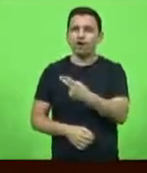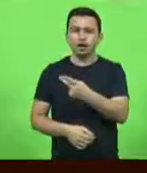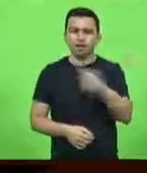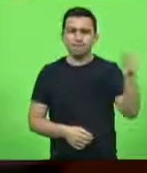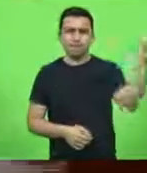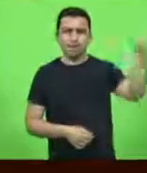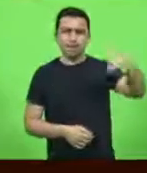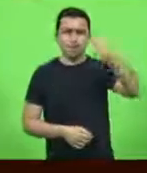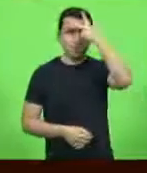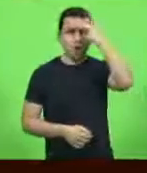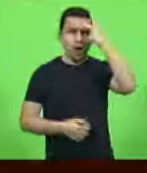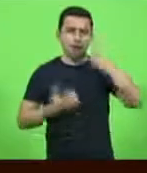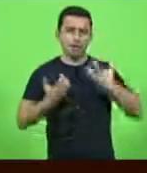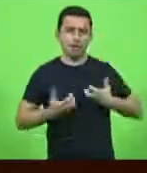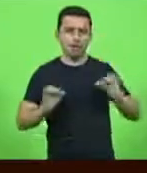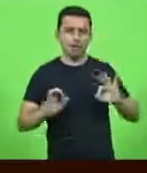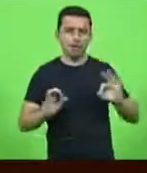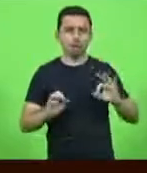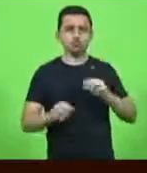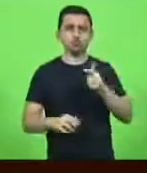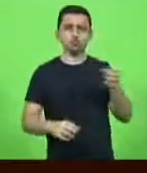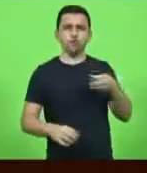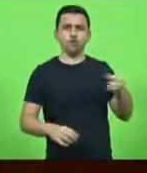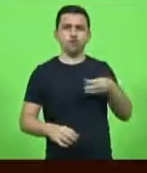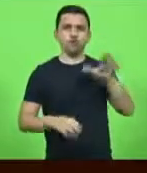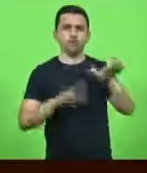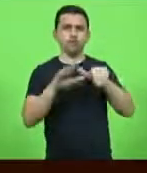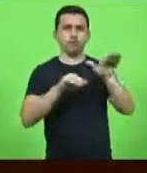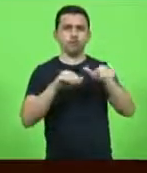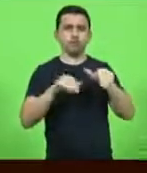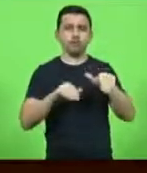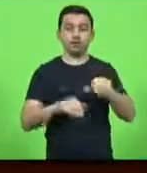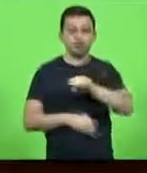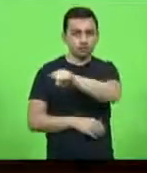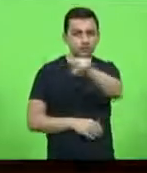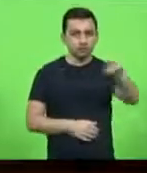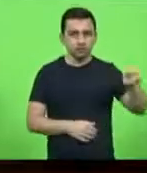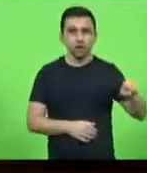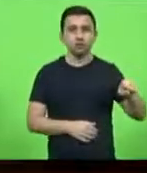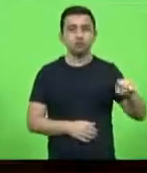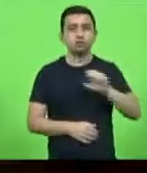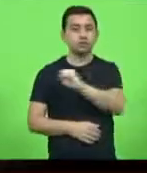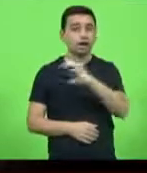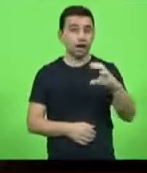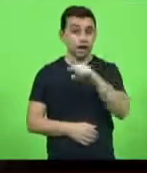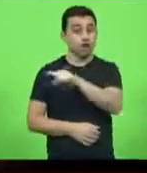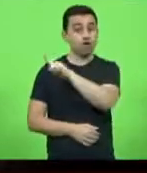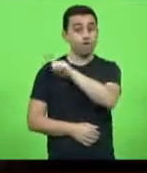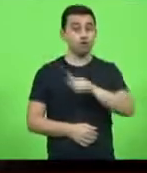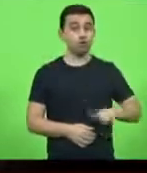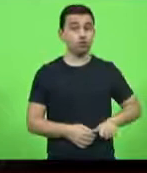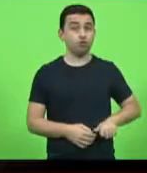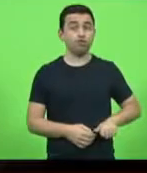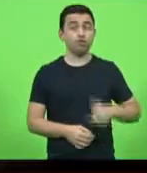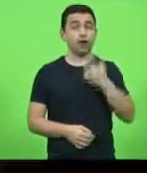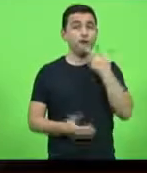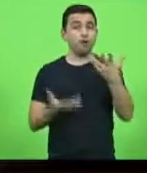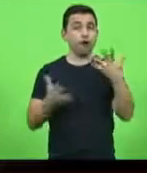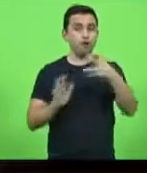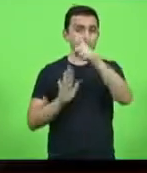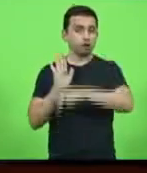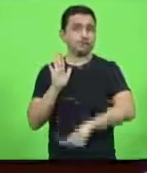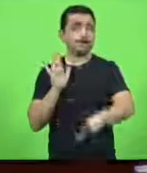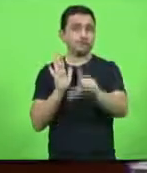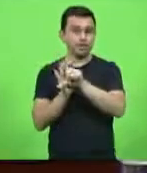o pessoal cansado vamos ocupar não atenção Santa Catarina o governador está querendo mandar para uma por um projeto de